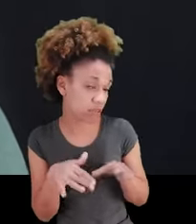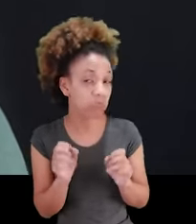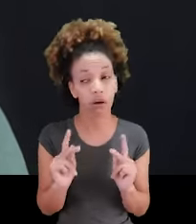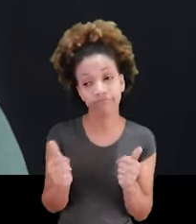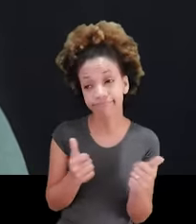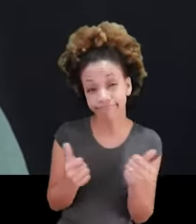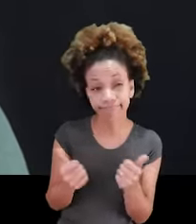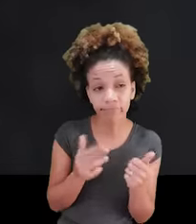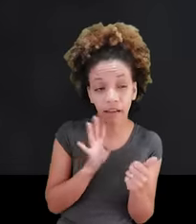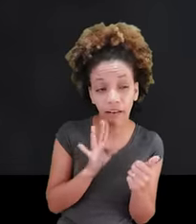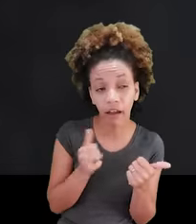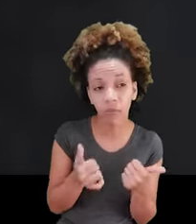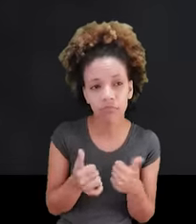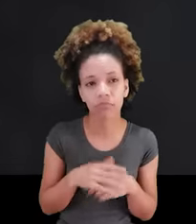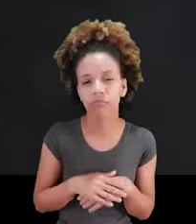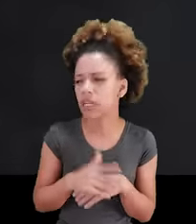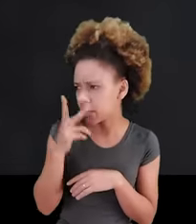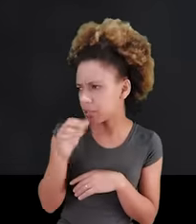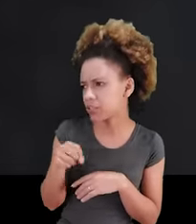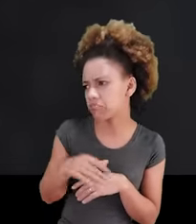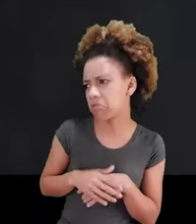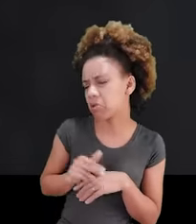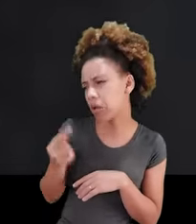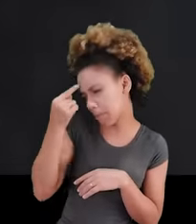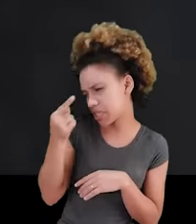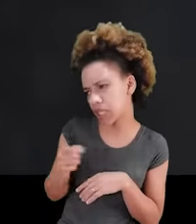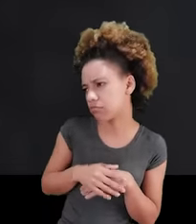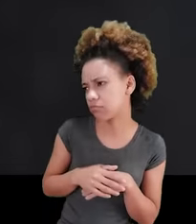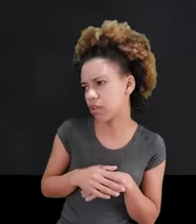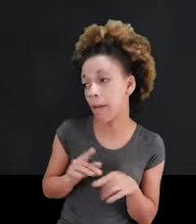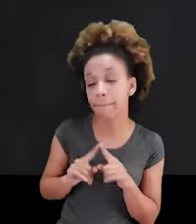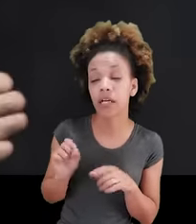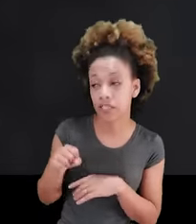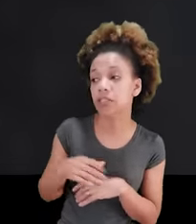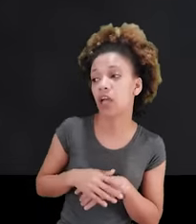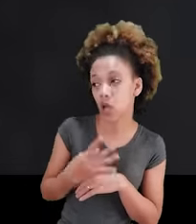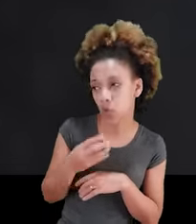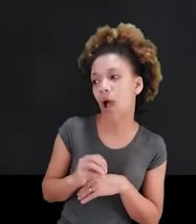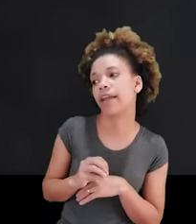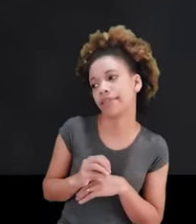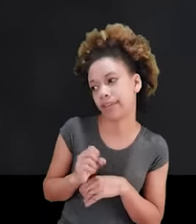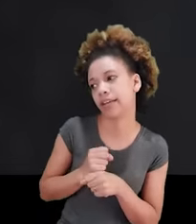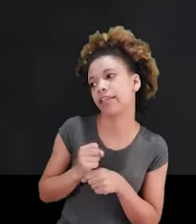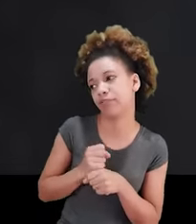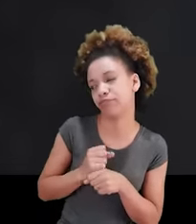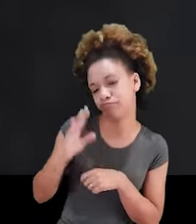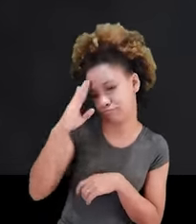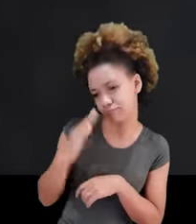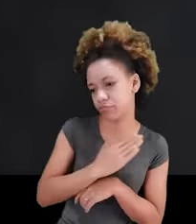tá legal, agora tá bom. Sim, és capaz de ter razão, nunca tinha pensado nisso. Mas sim, nós vivemos 40 anos de ditadura, país muito